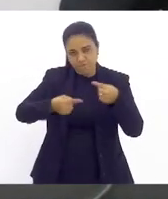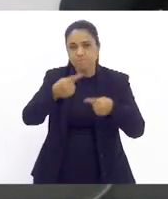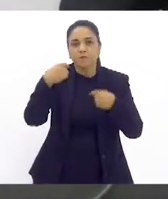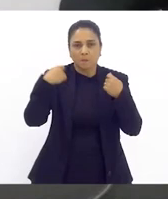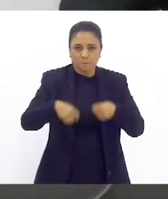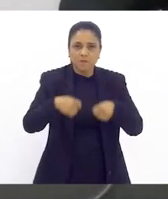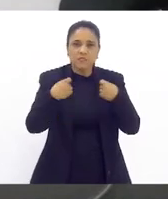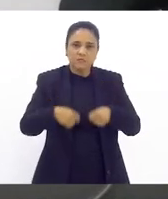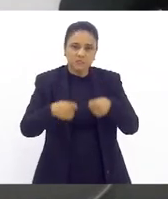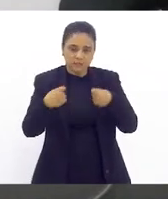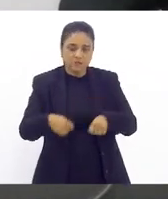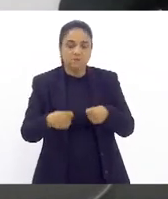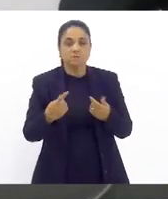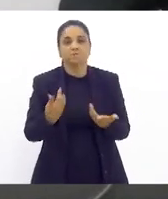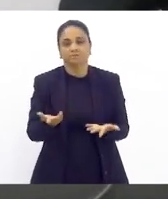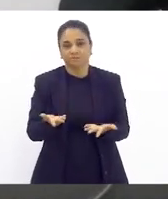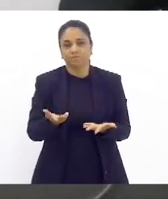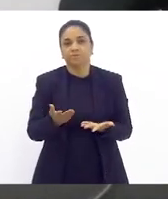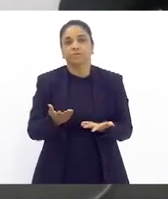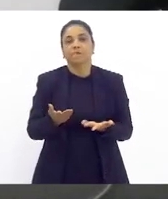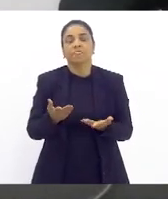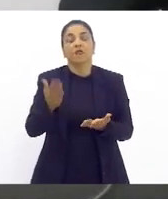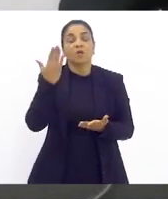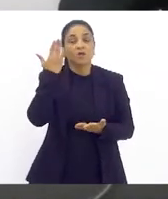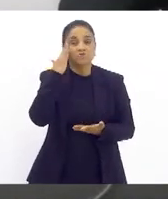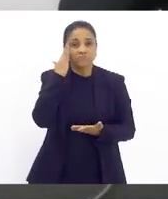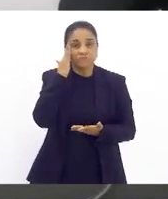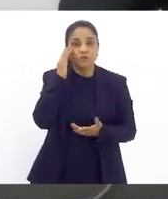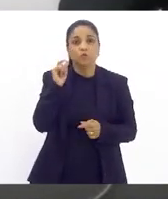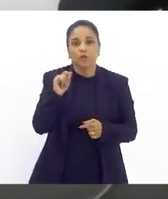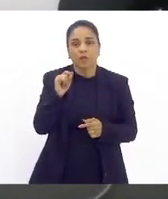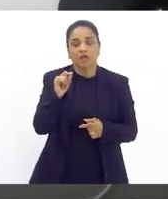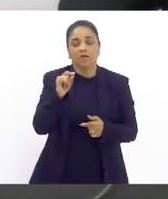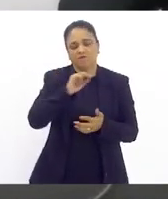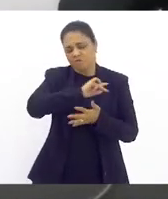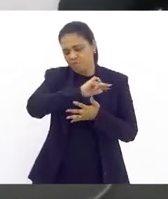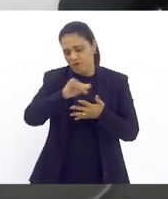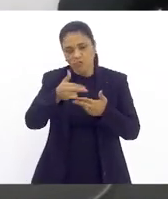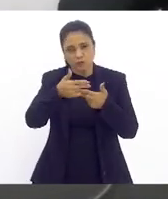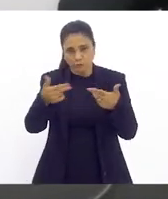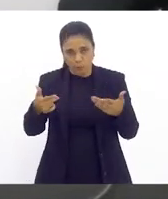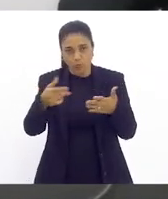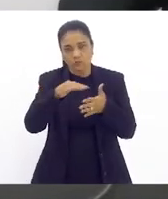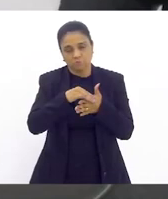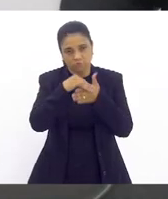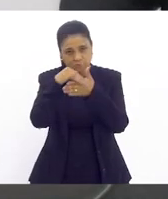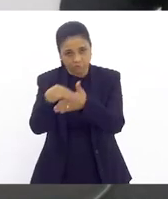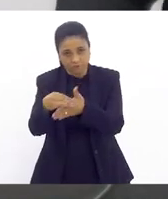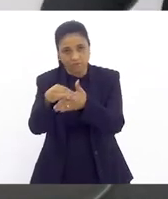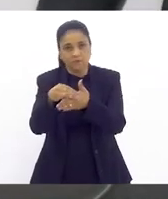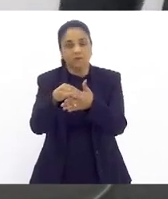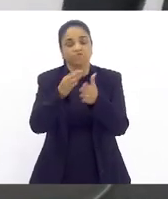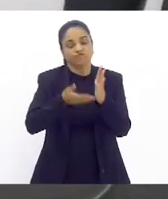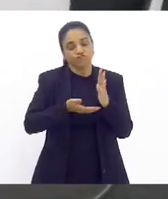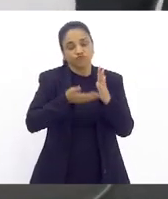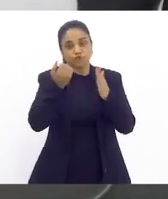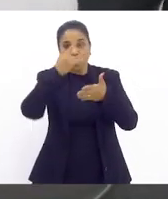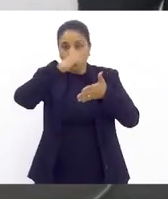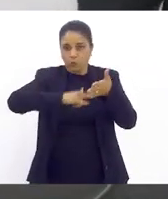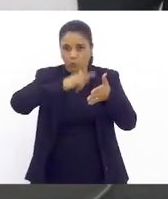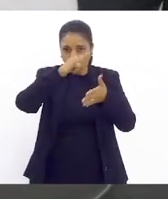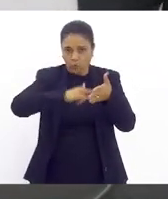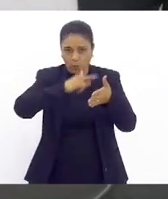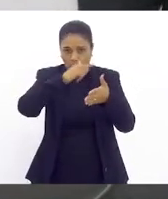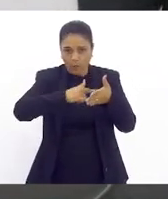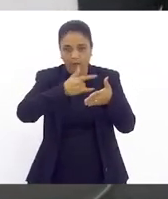o nosso debate aqui e assim compreendendo que foi muita coisa encaminhada aqui principalmente a gente desarquivar um documento muito sério que